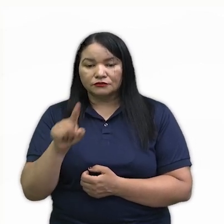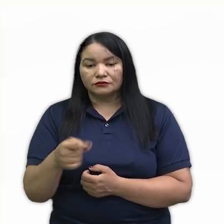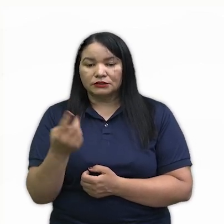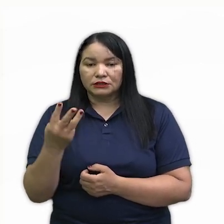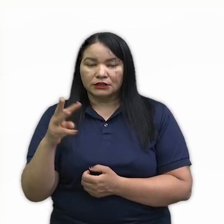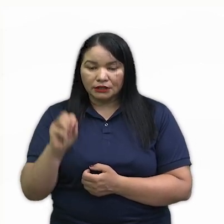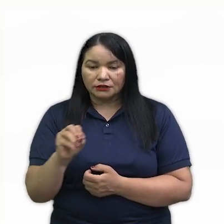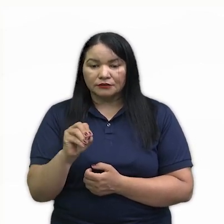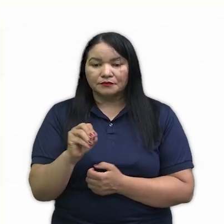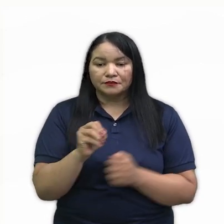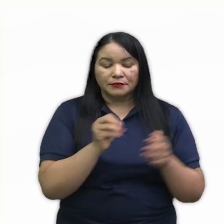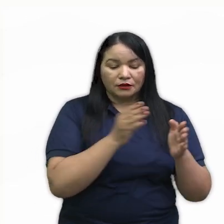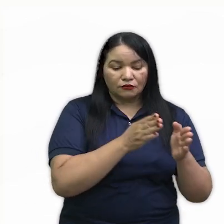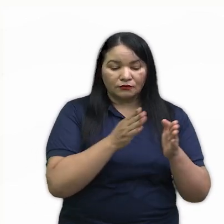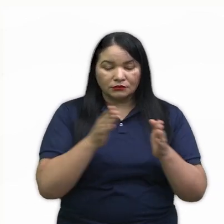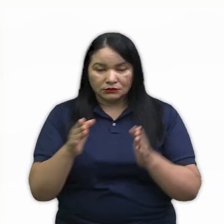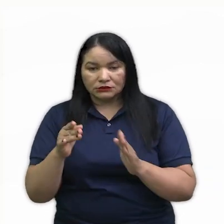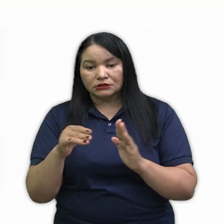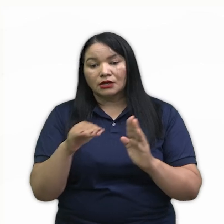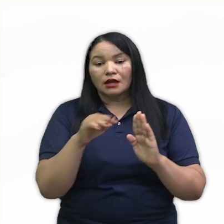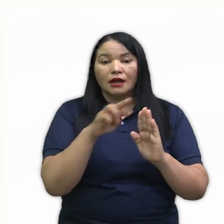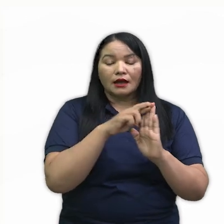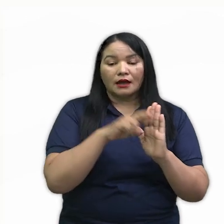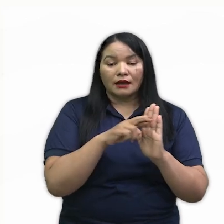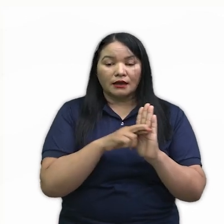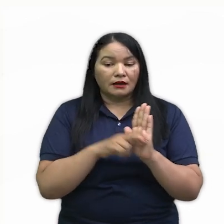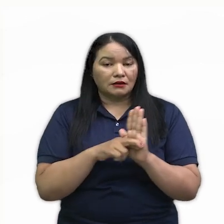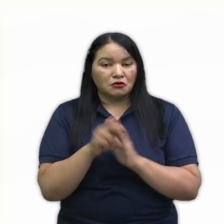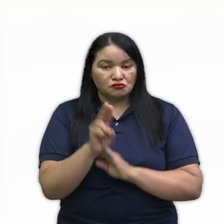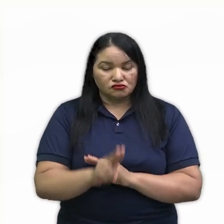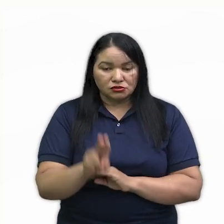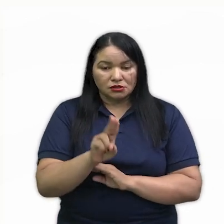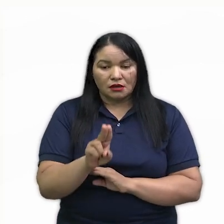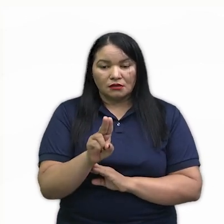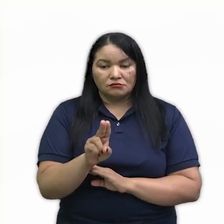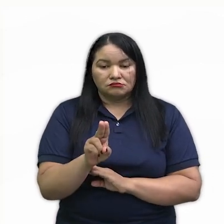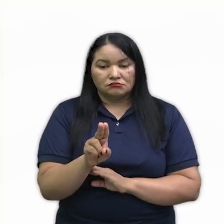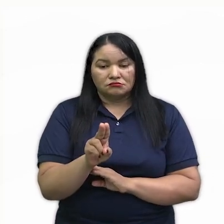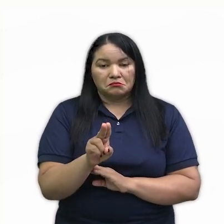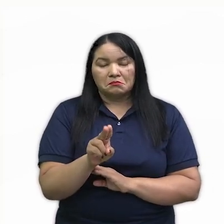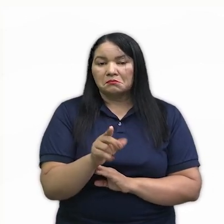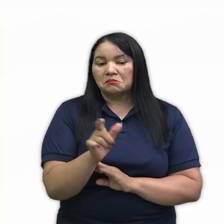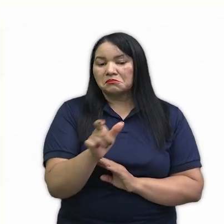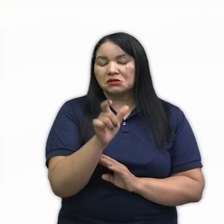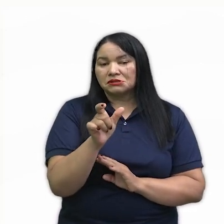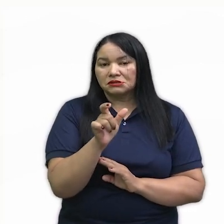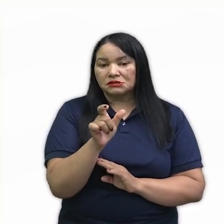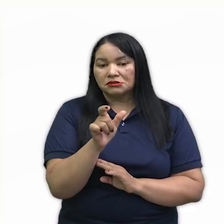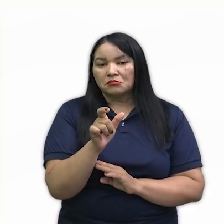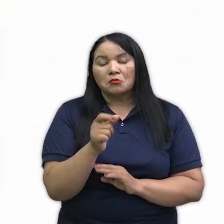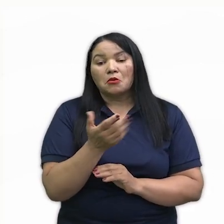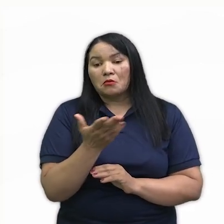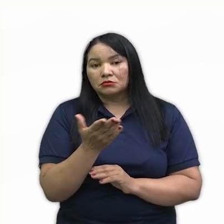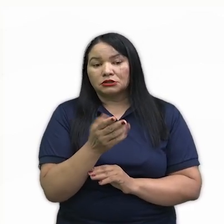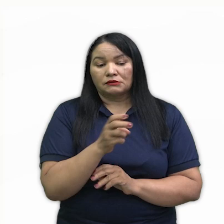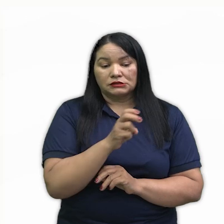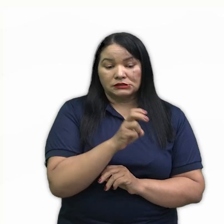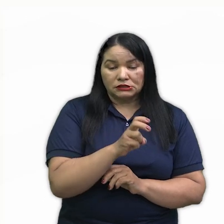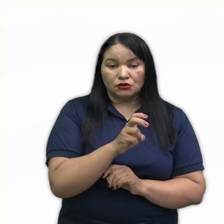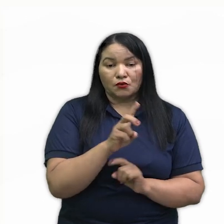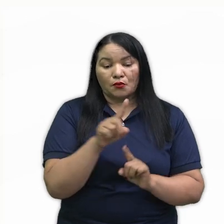sequência? Então, aqui você já observou que a regra utilizada para essa senha, né, é contar de 5 em